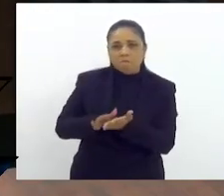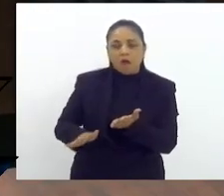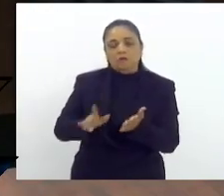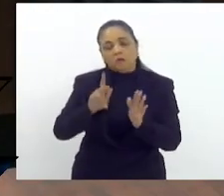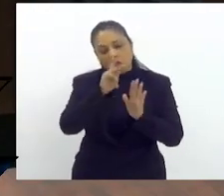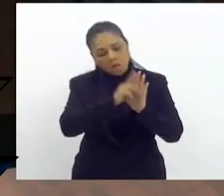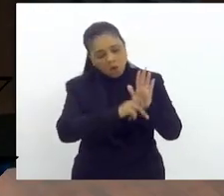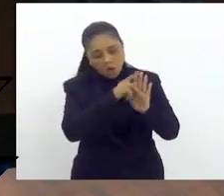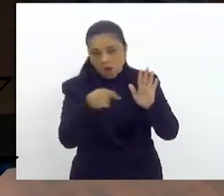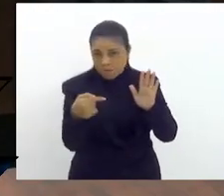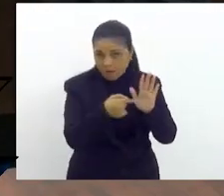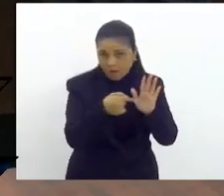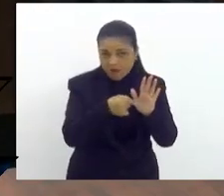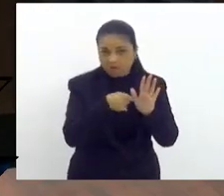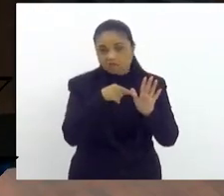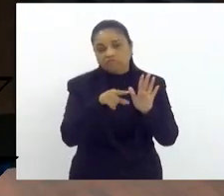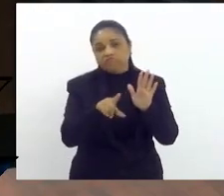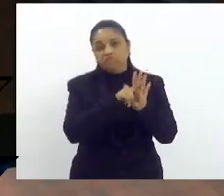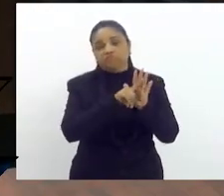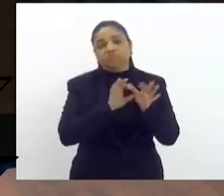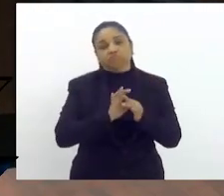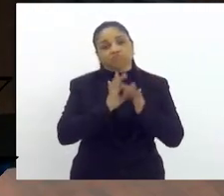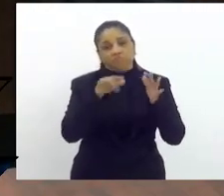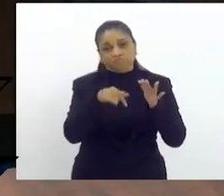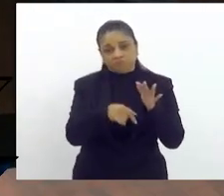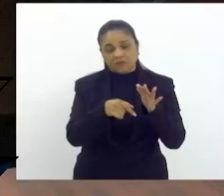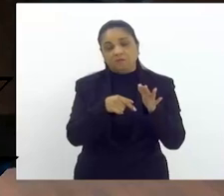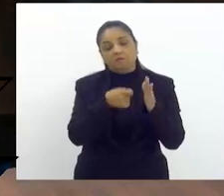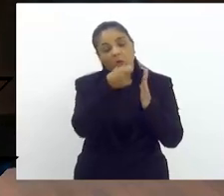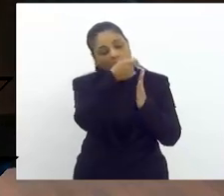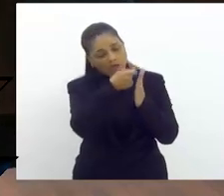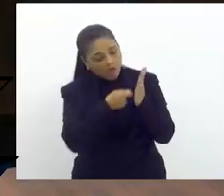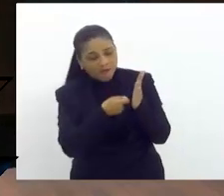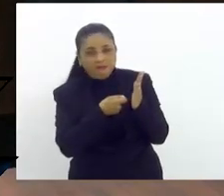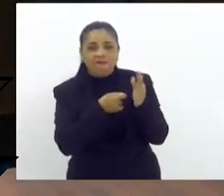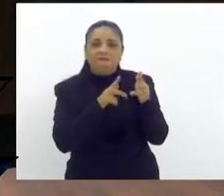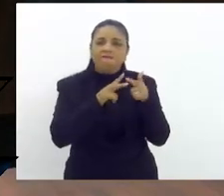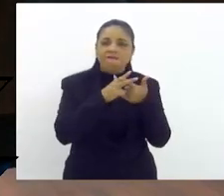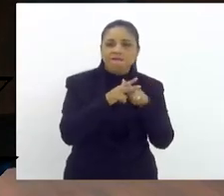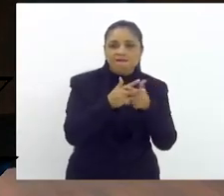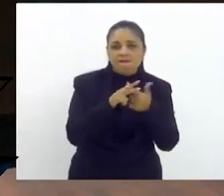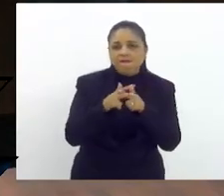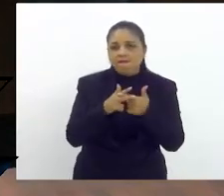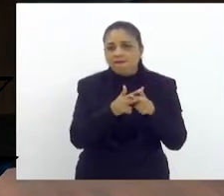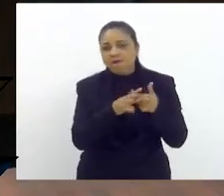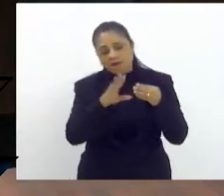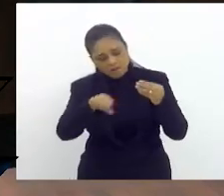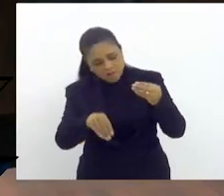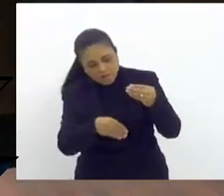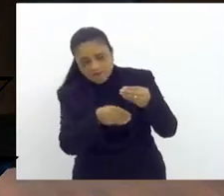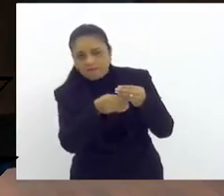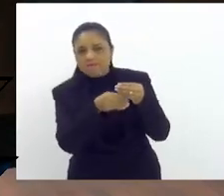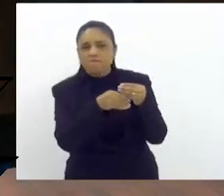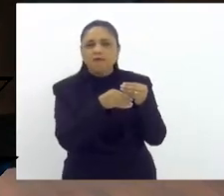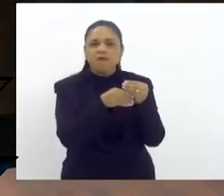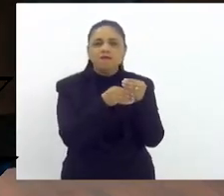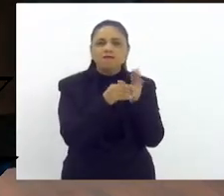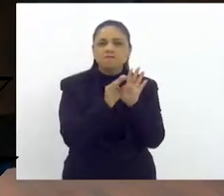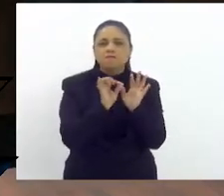autorizativo foi foi revista e o texto a gente acatou algumas emendas inclusive